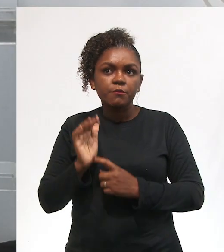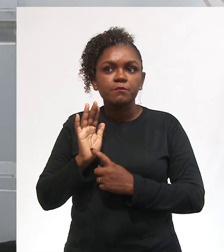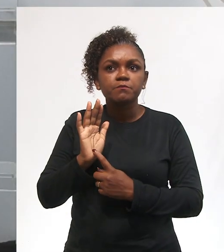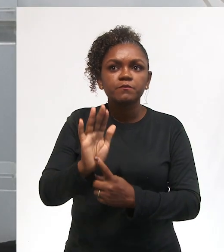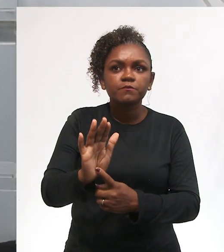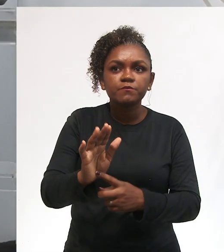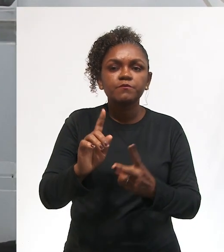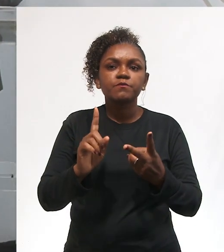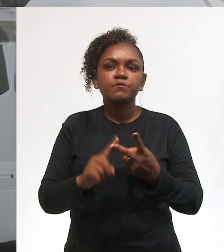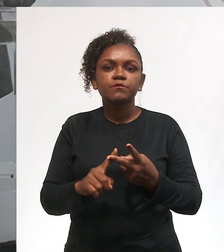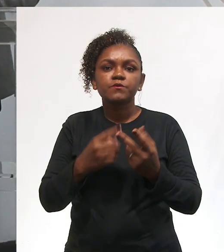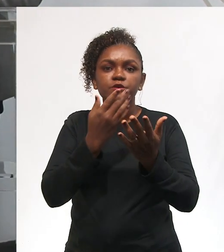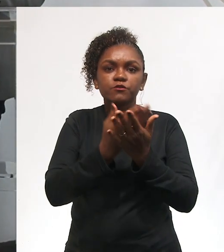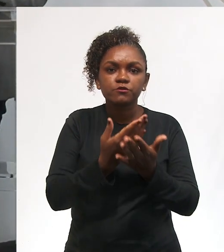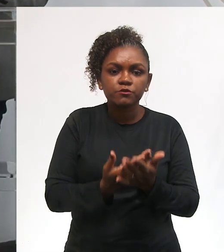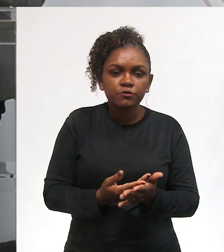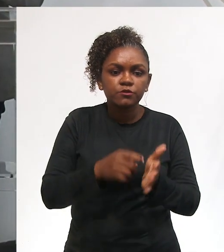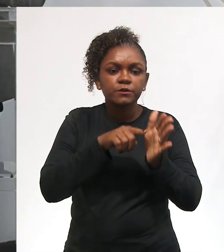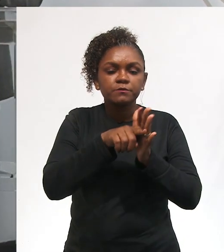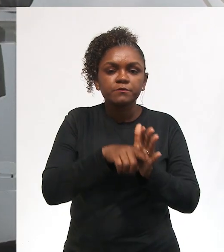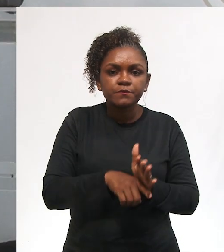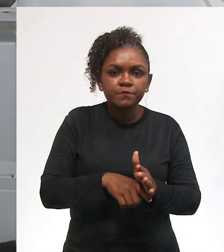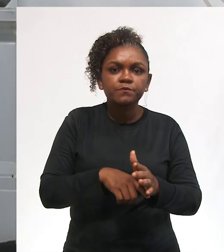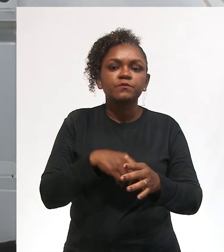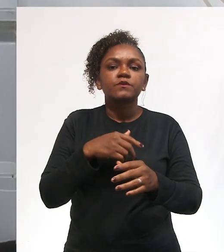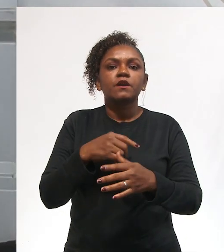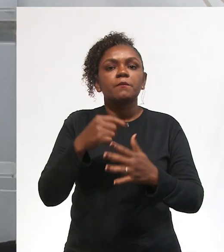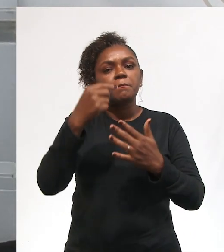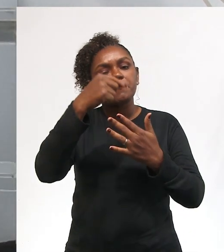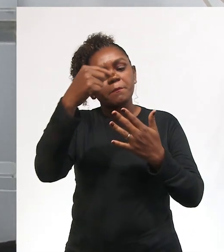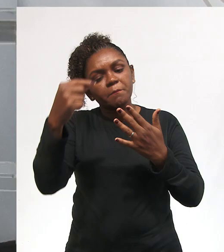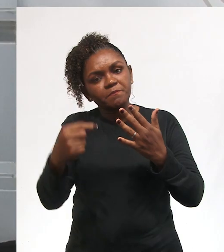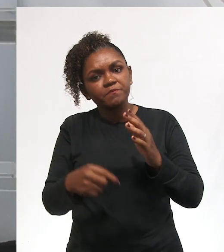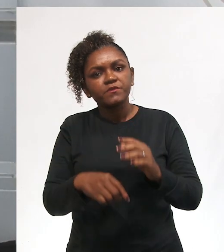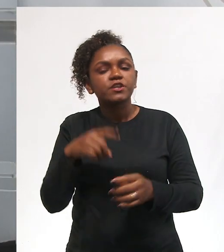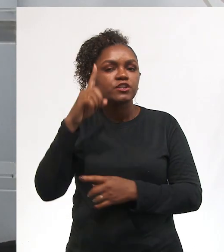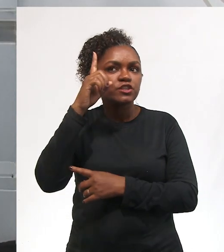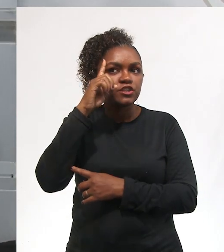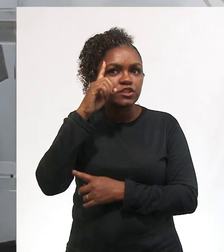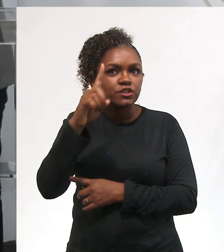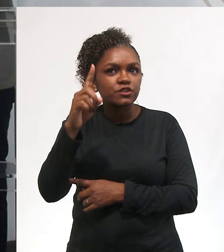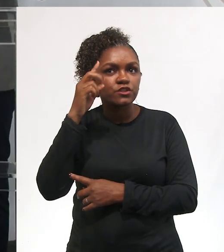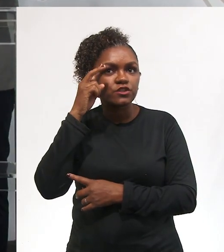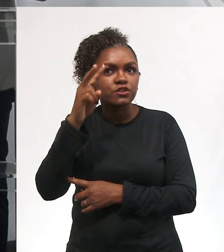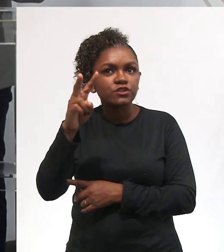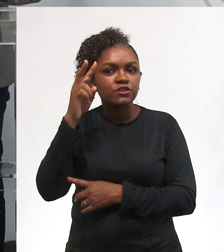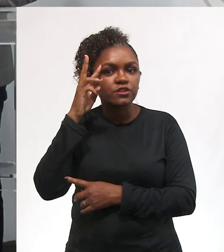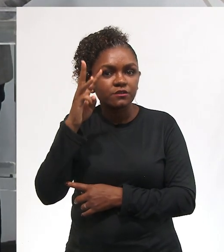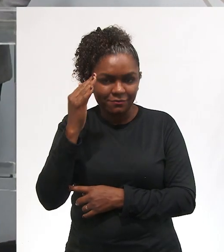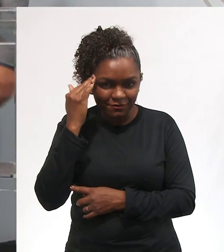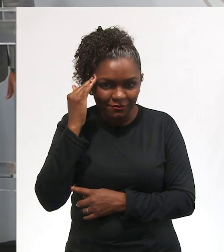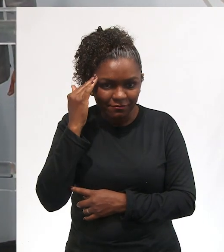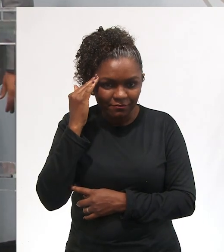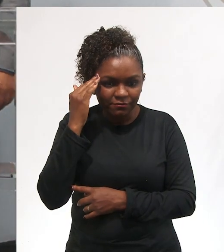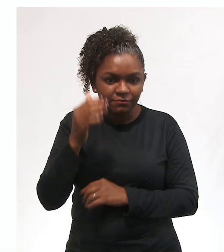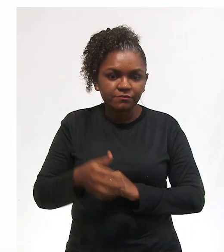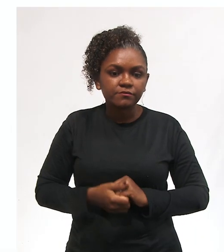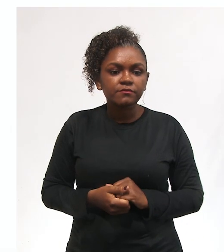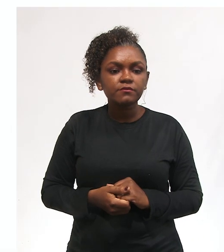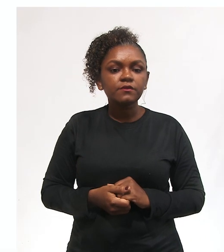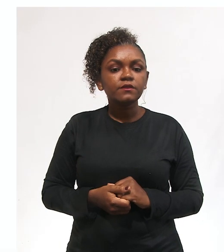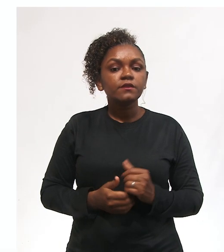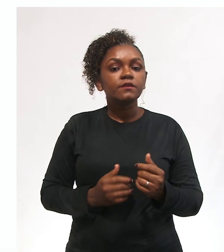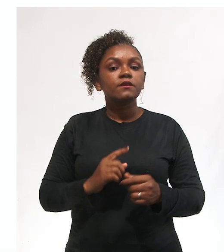estudo de caso, no quarto dia vou fazer um vídeo, aí você vai fazer todo esse planejamento macro. Começou a sala de aula, o que é